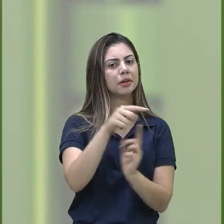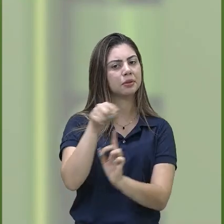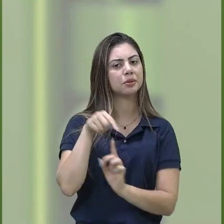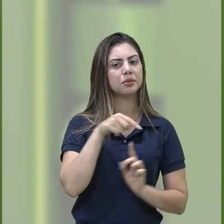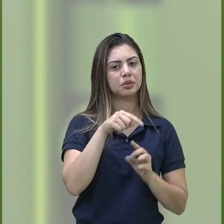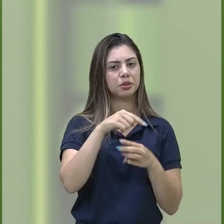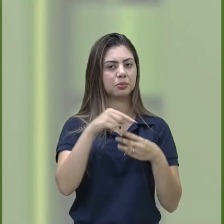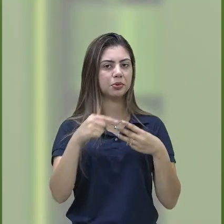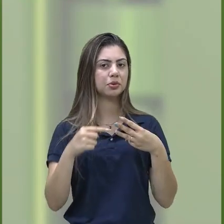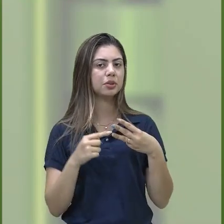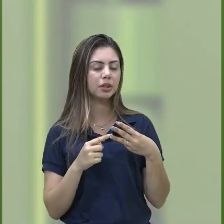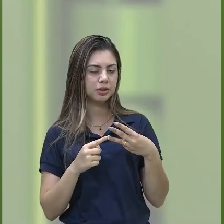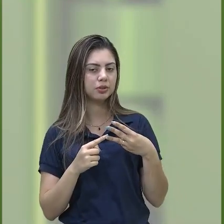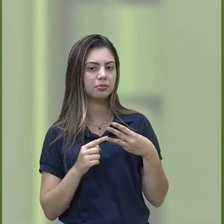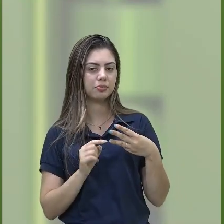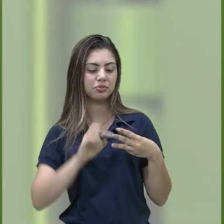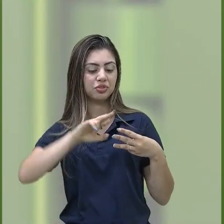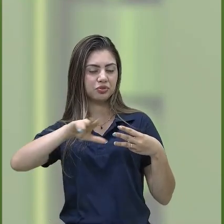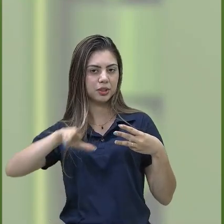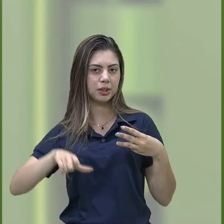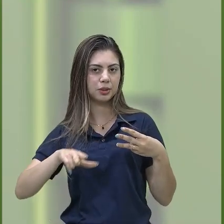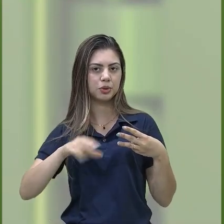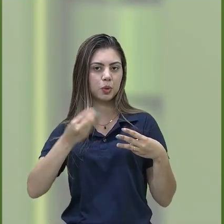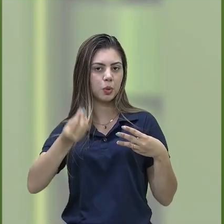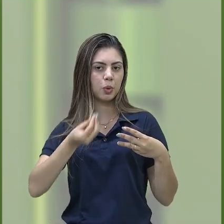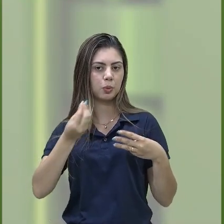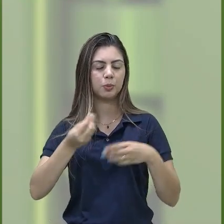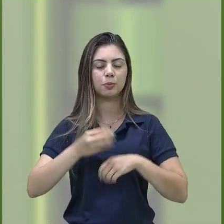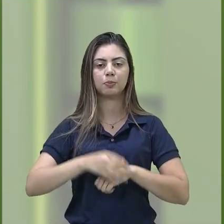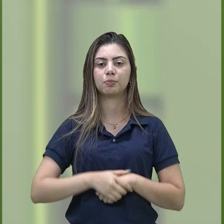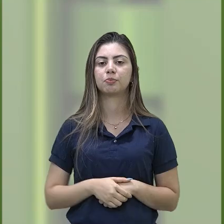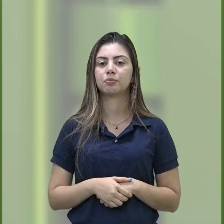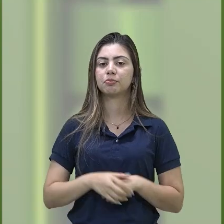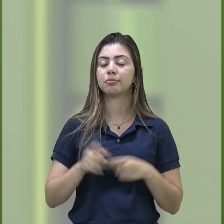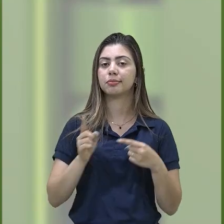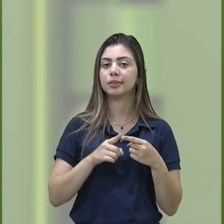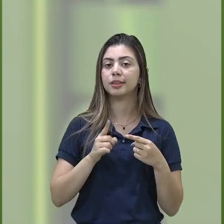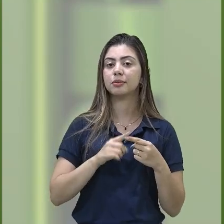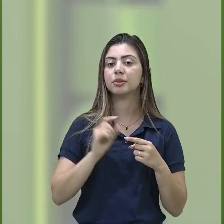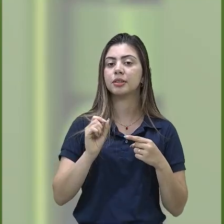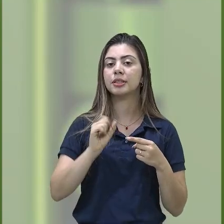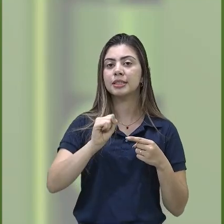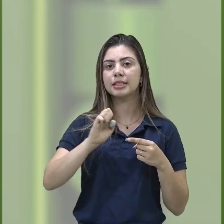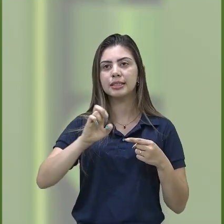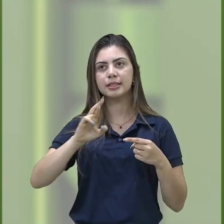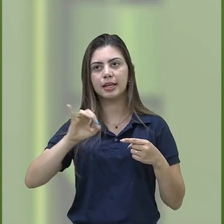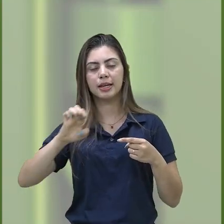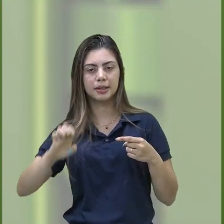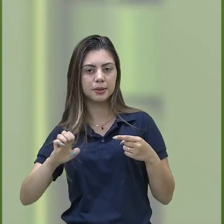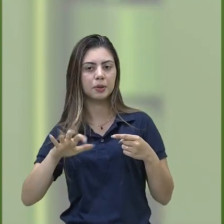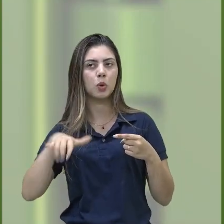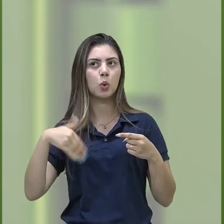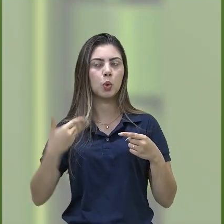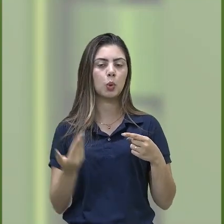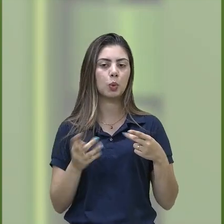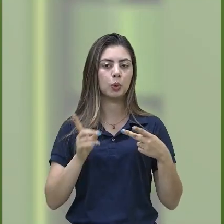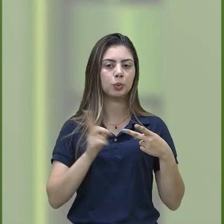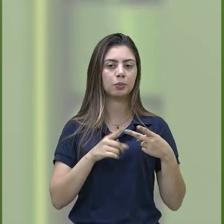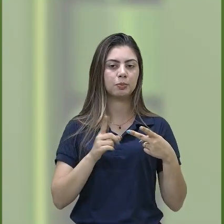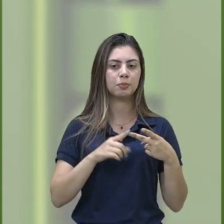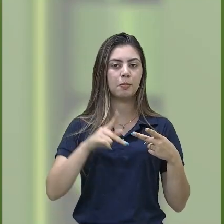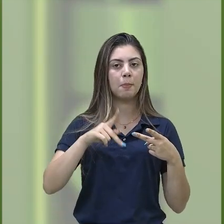3 maneiras diferentes. Eu posso associar os resistores em série, Posso associar resistores